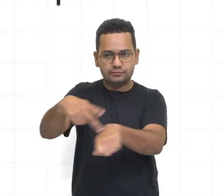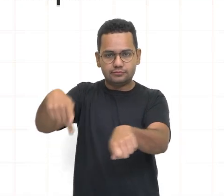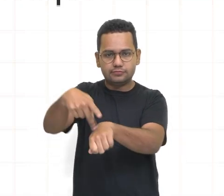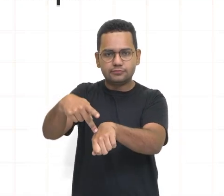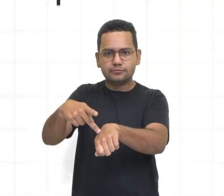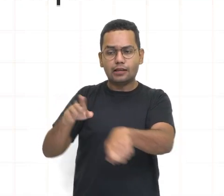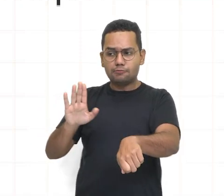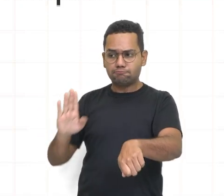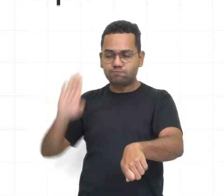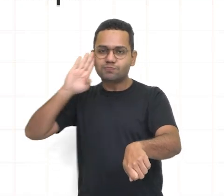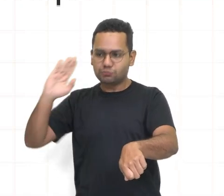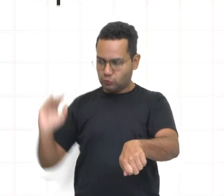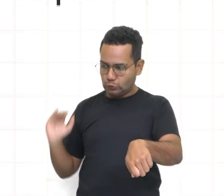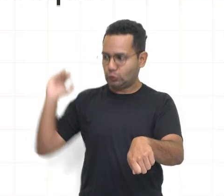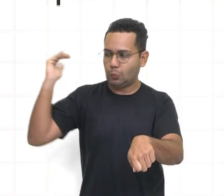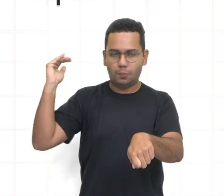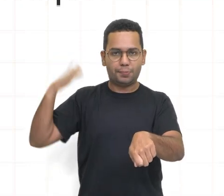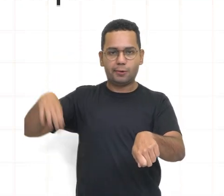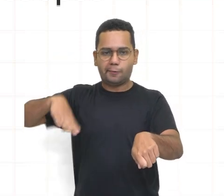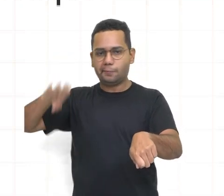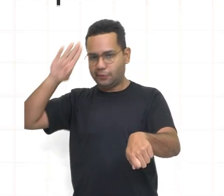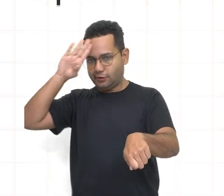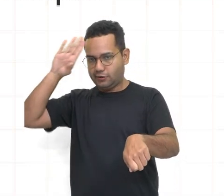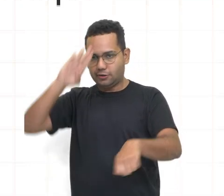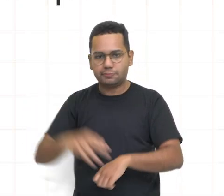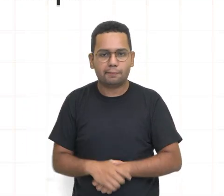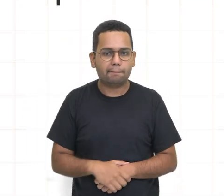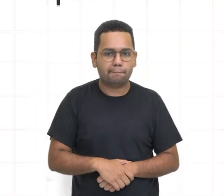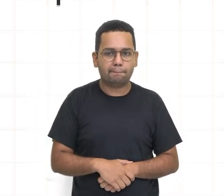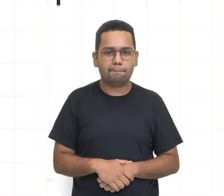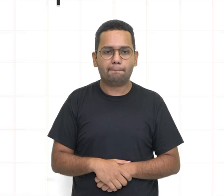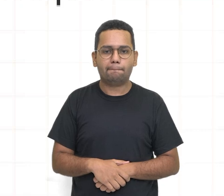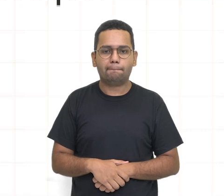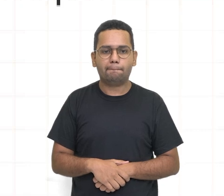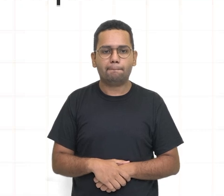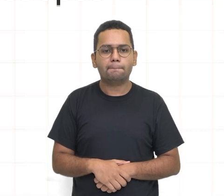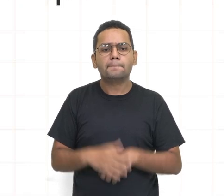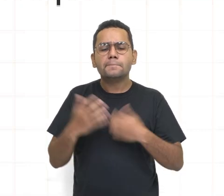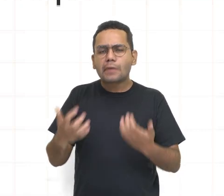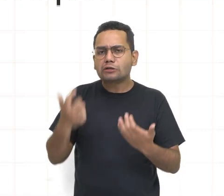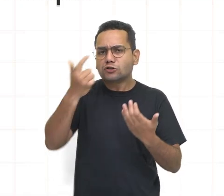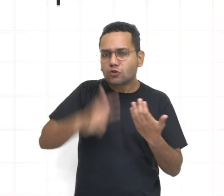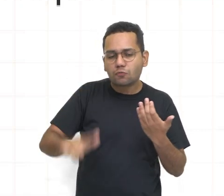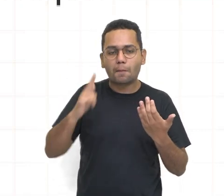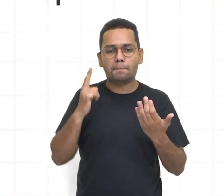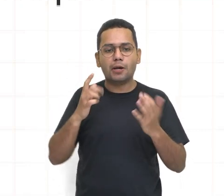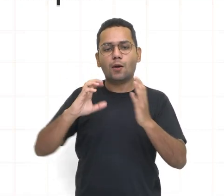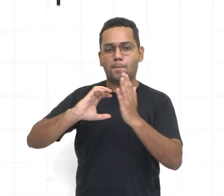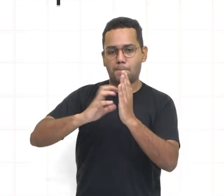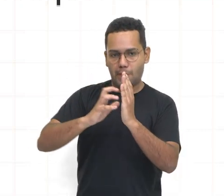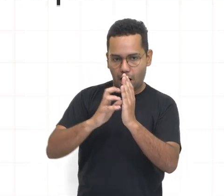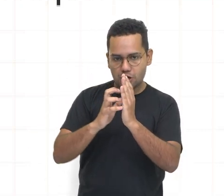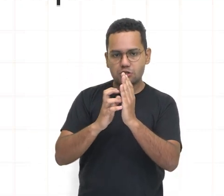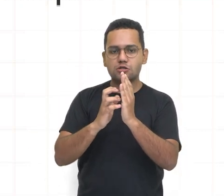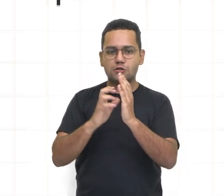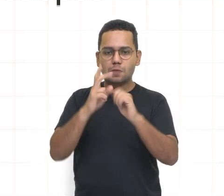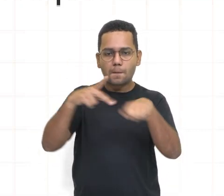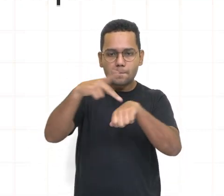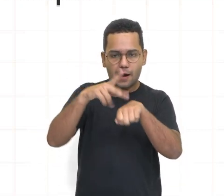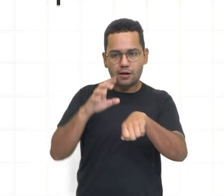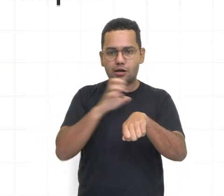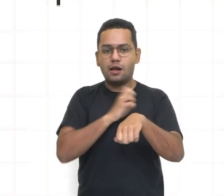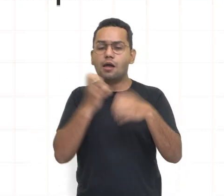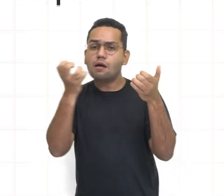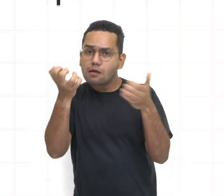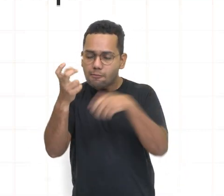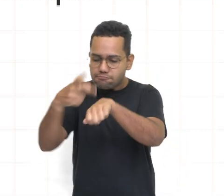grande superioridade militar do Japão, em cooperação com a República Chinesa, novamente o Partido Nacionalista recorre à coalizão com